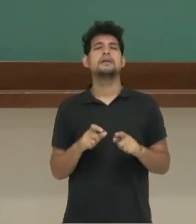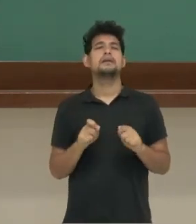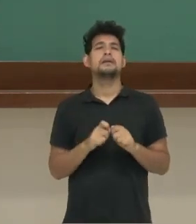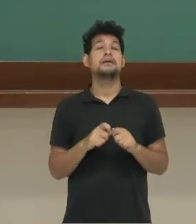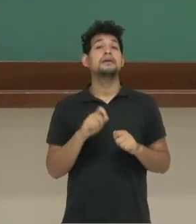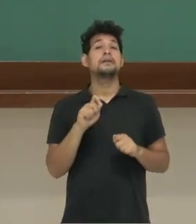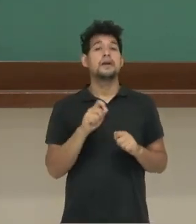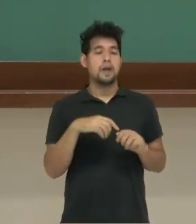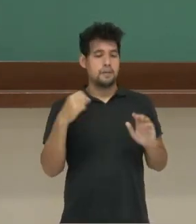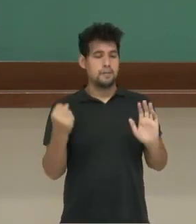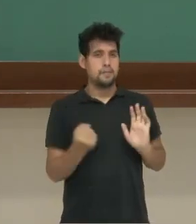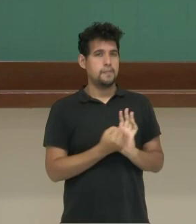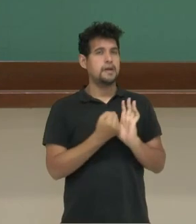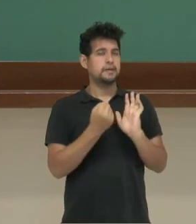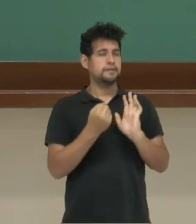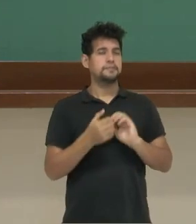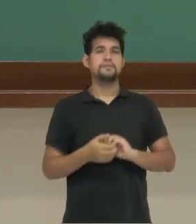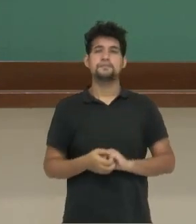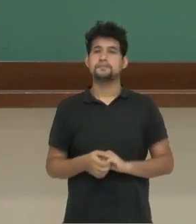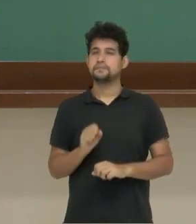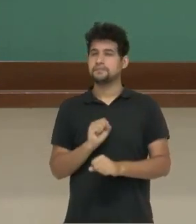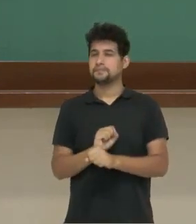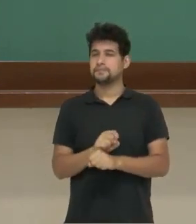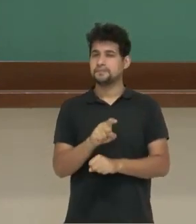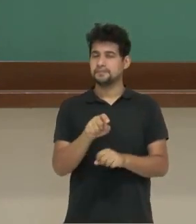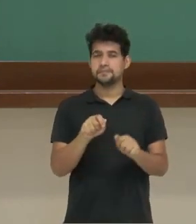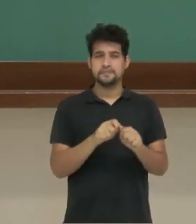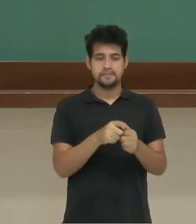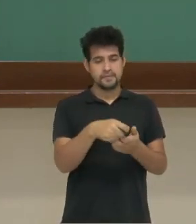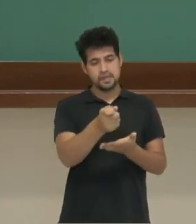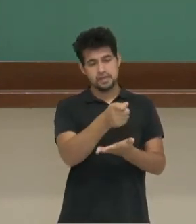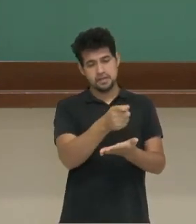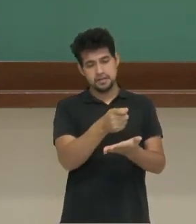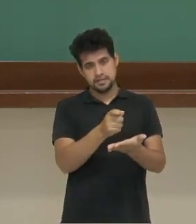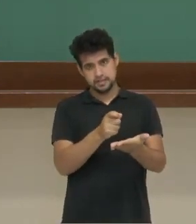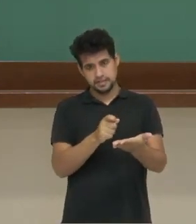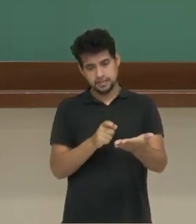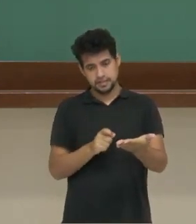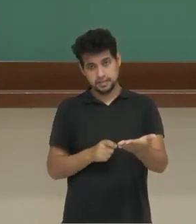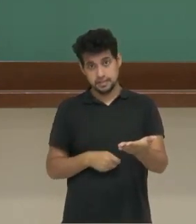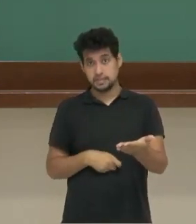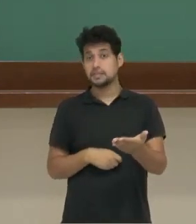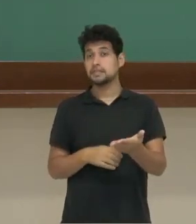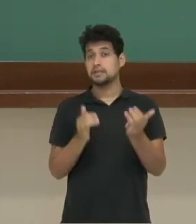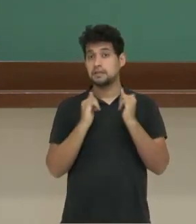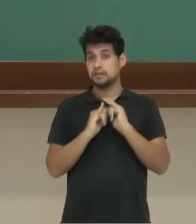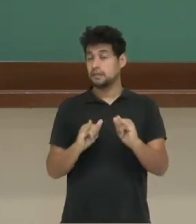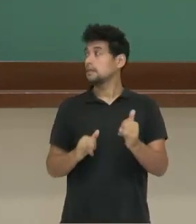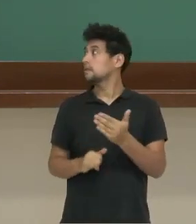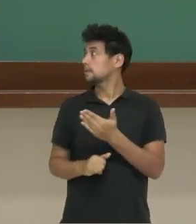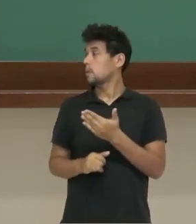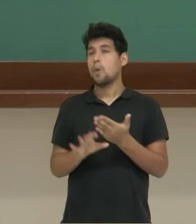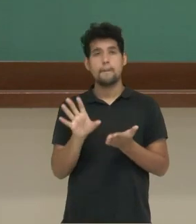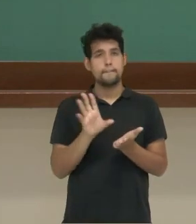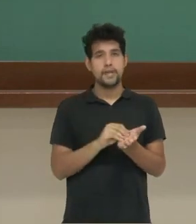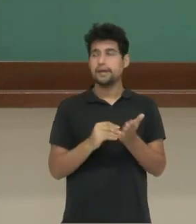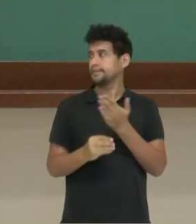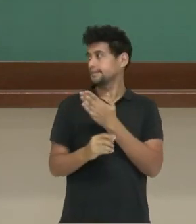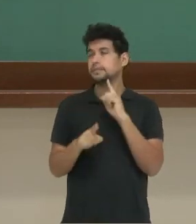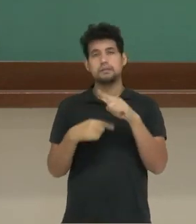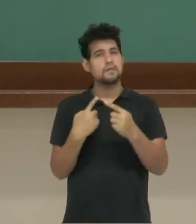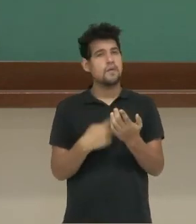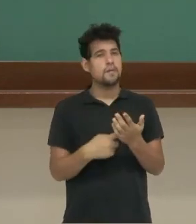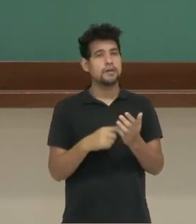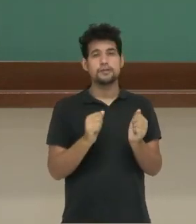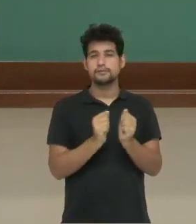as suas marcas, ok? Tempinho então para vocês anotarem aí o enunciado do exercício e espero que combine com o